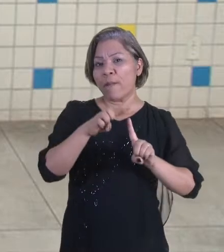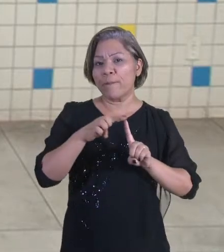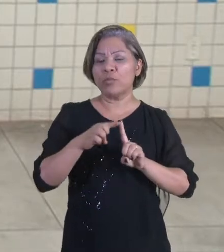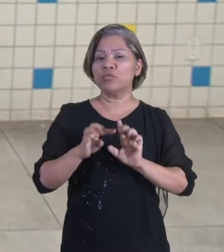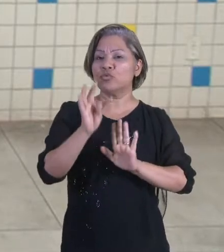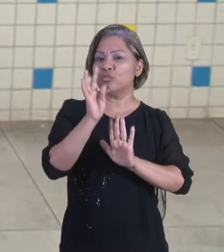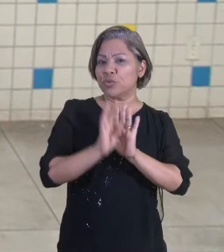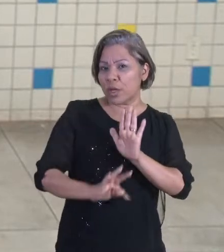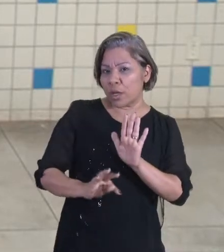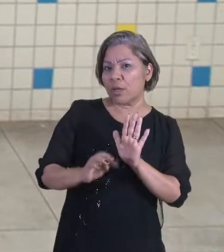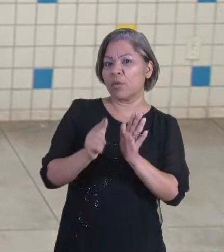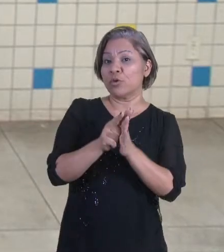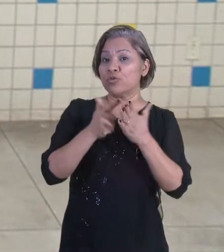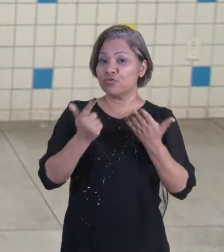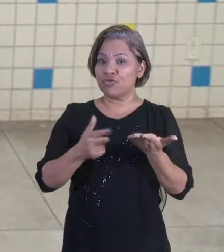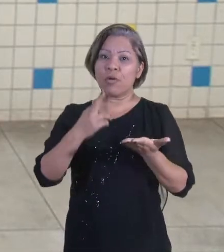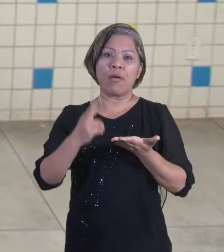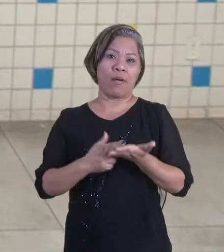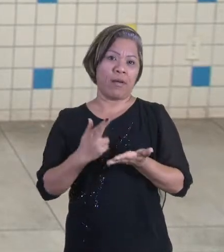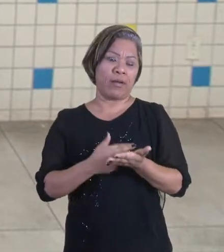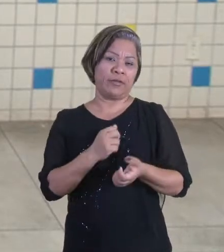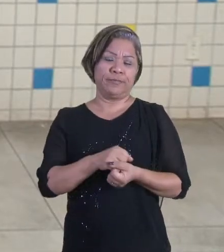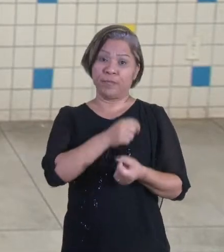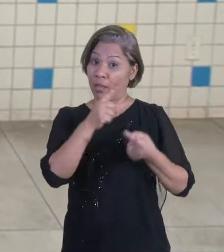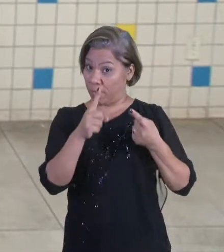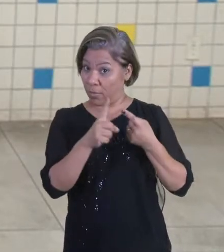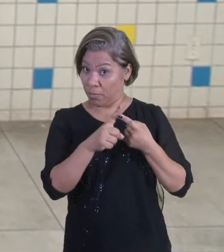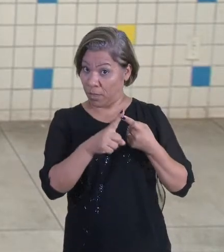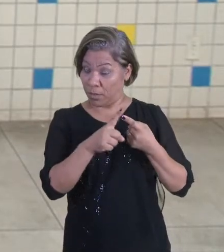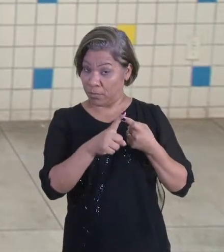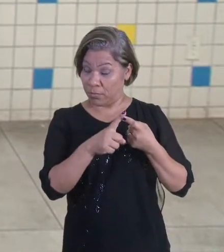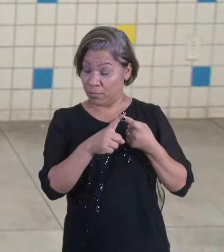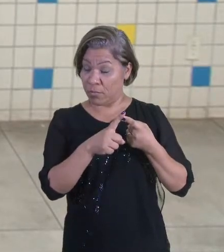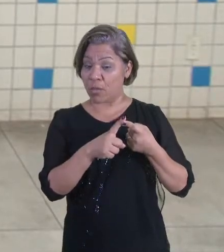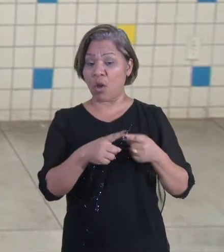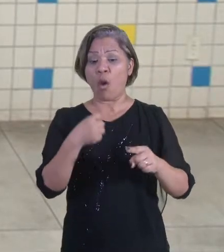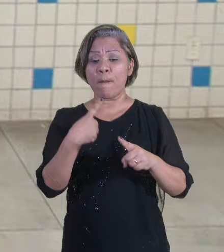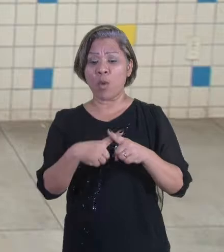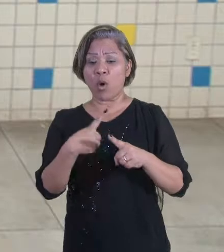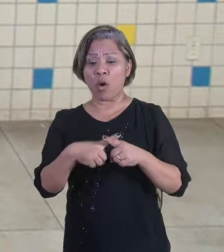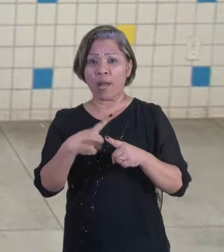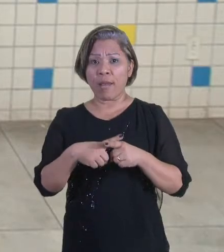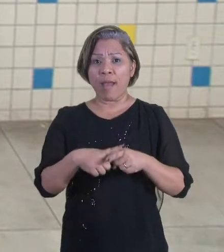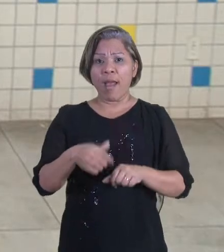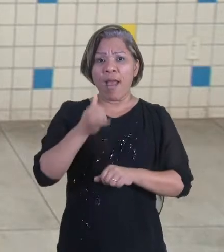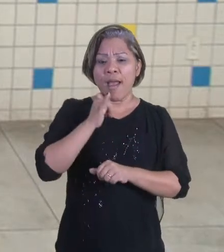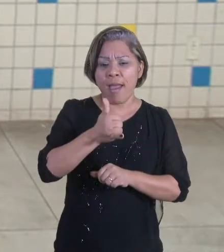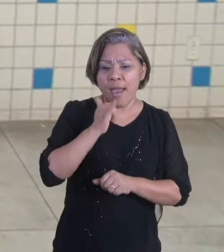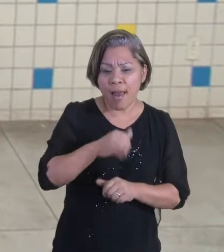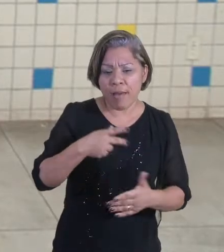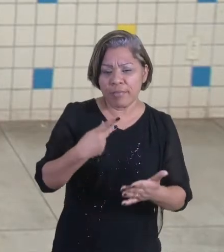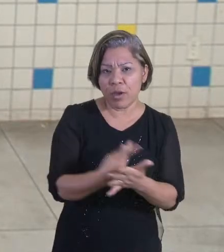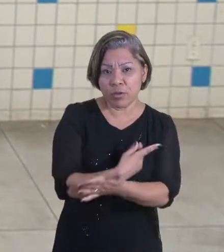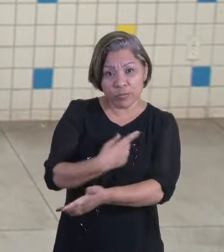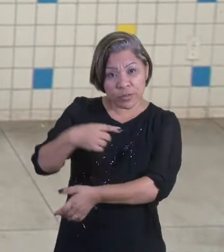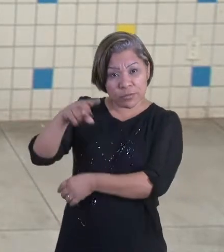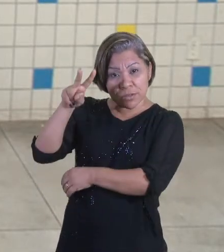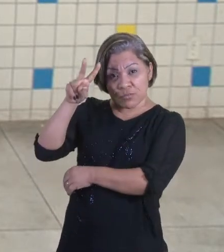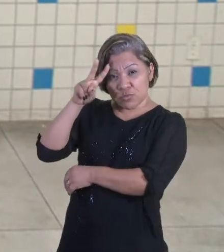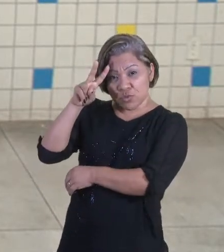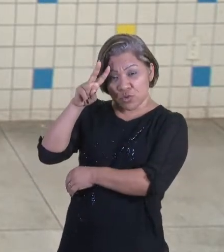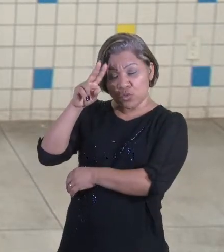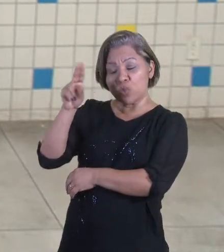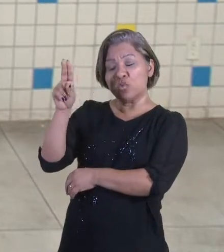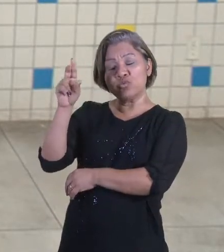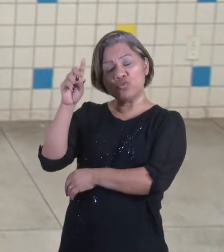jornais, em revista? Primeiro motivo, ele relata acontecimentos do dia a dia. O autor,